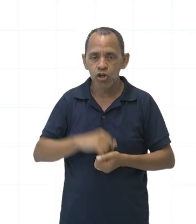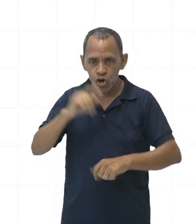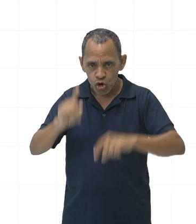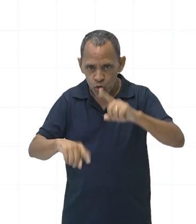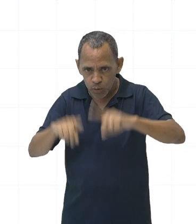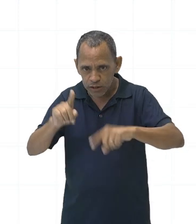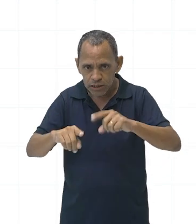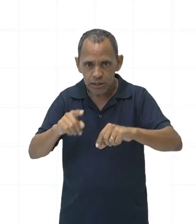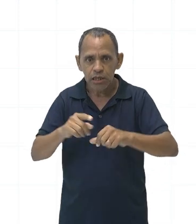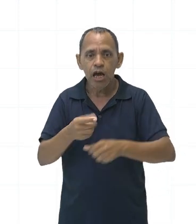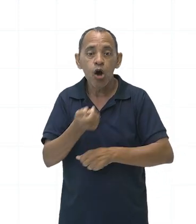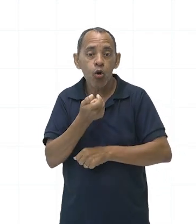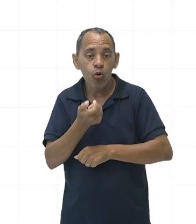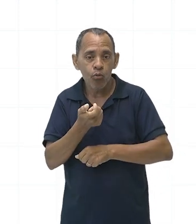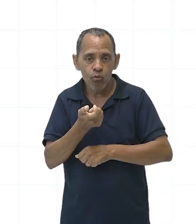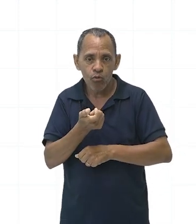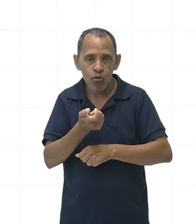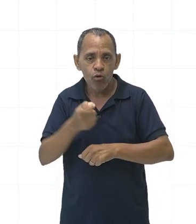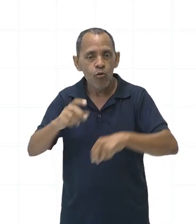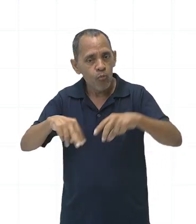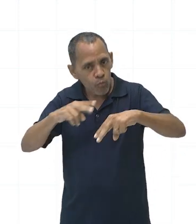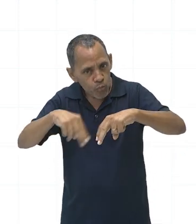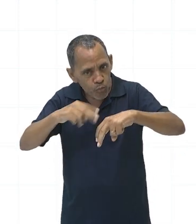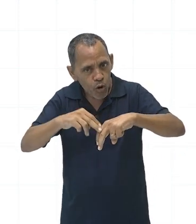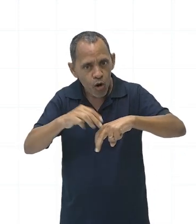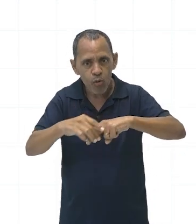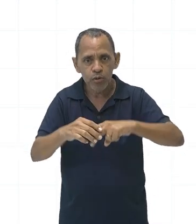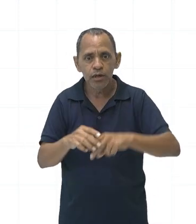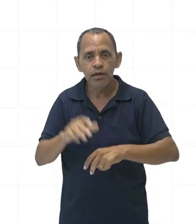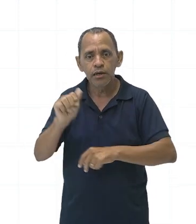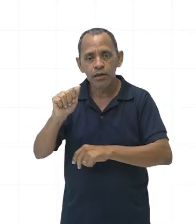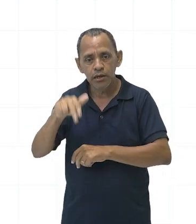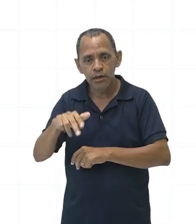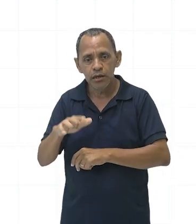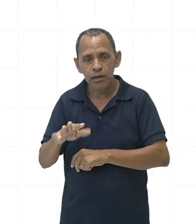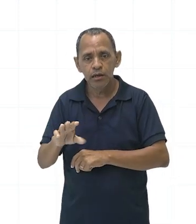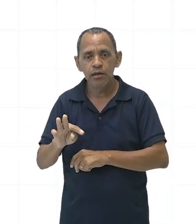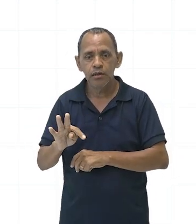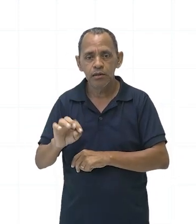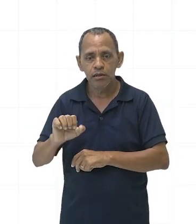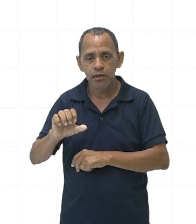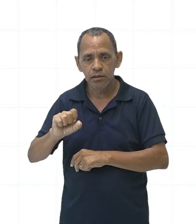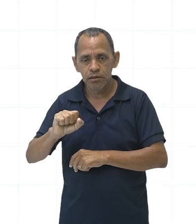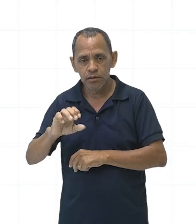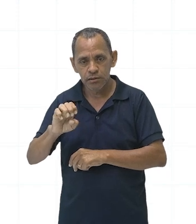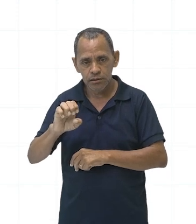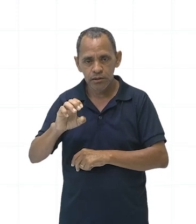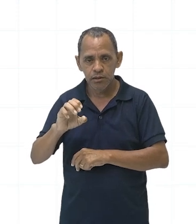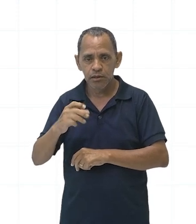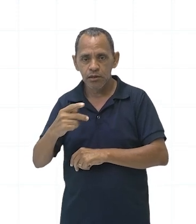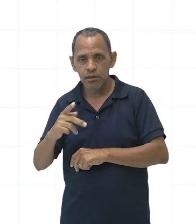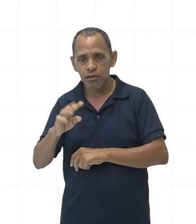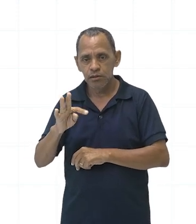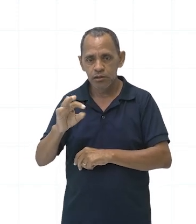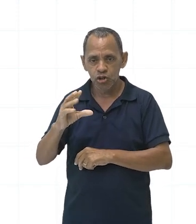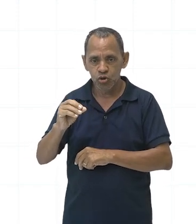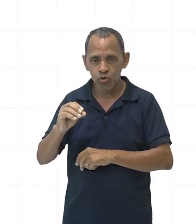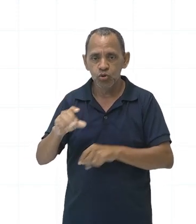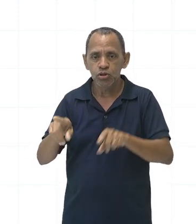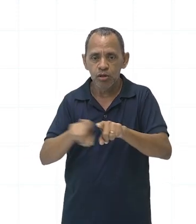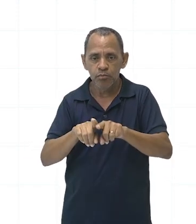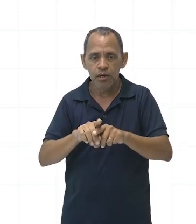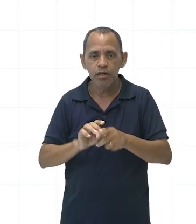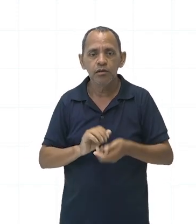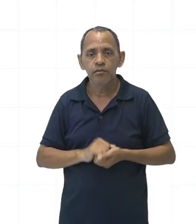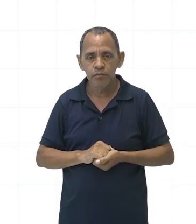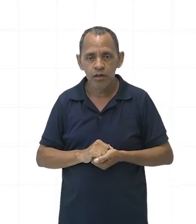da ferida. Quarto, coloque uma gaze ou pano limpo para cobrir o ferimento. Nada de algodão,